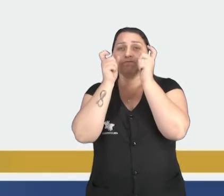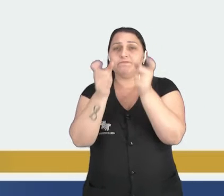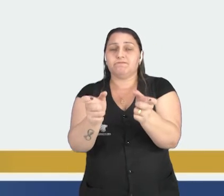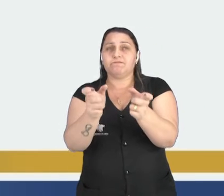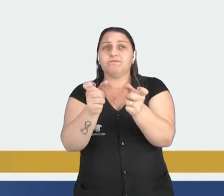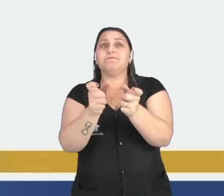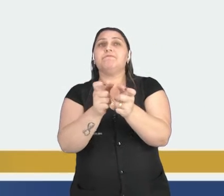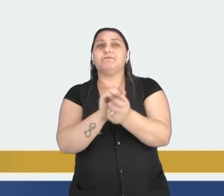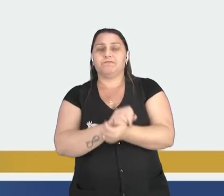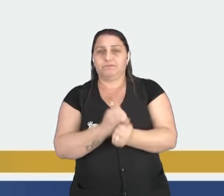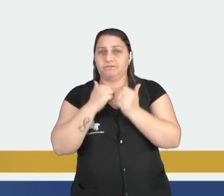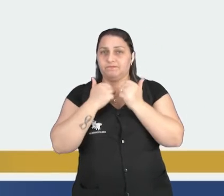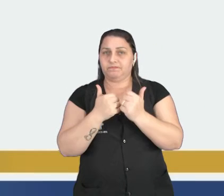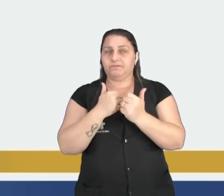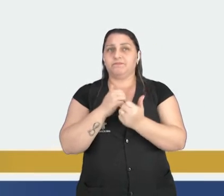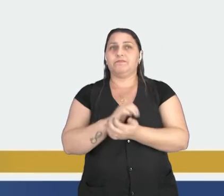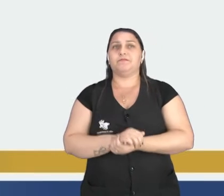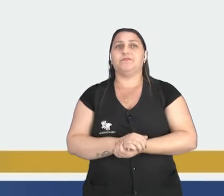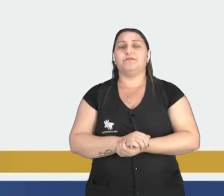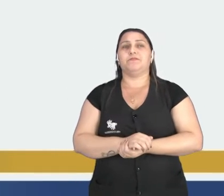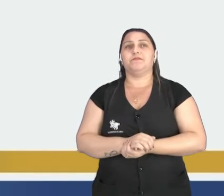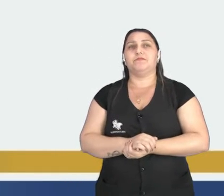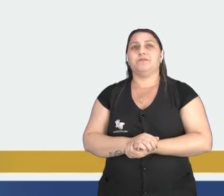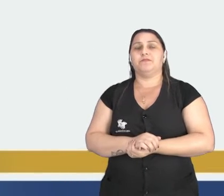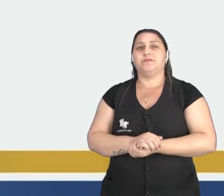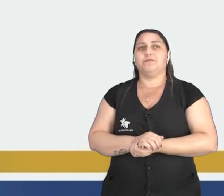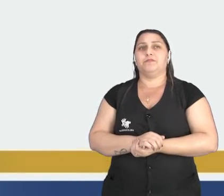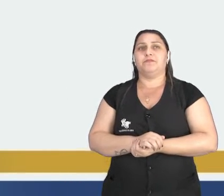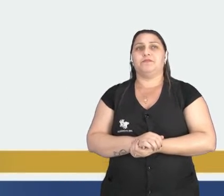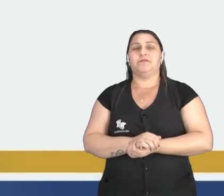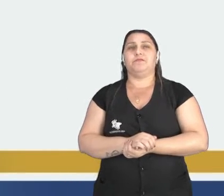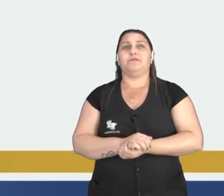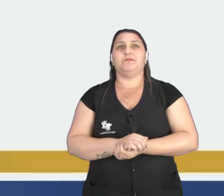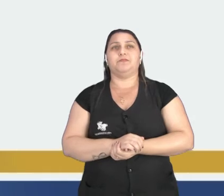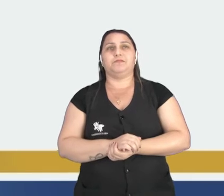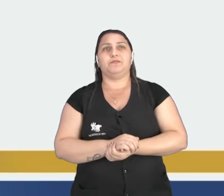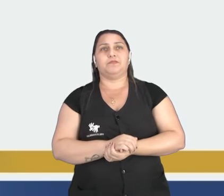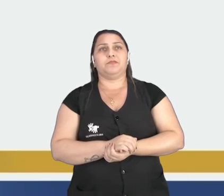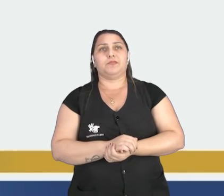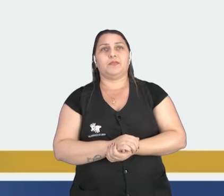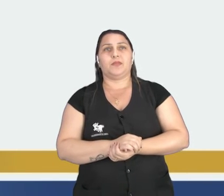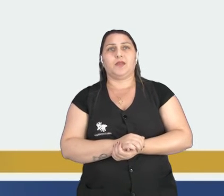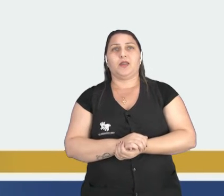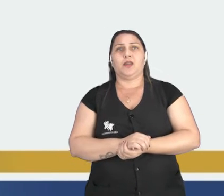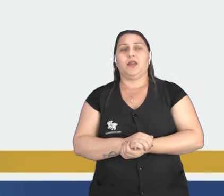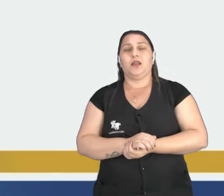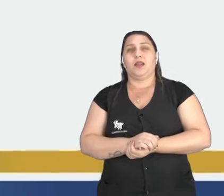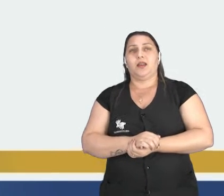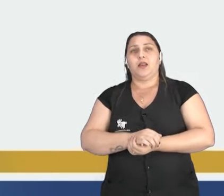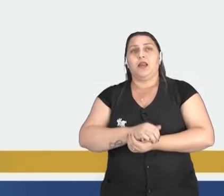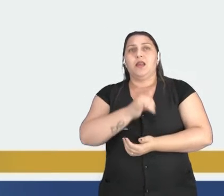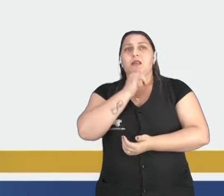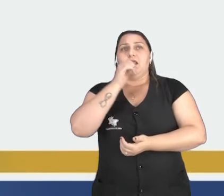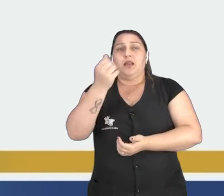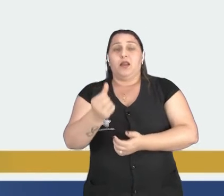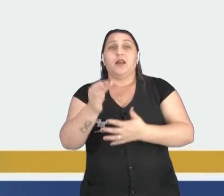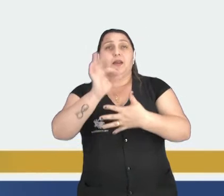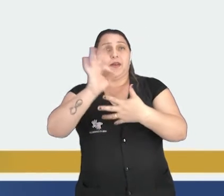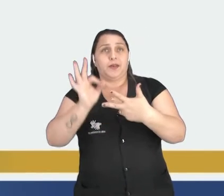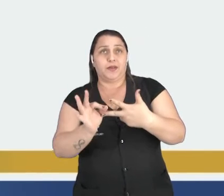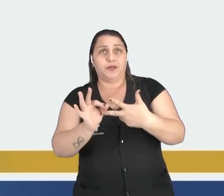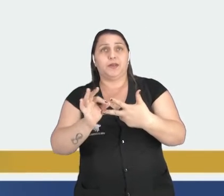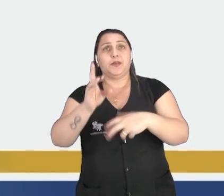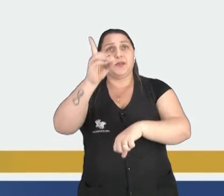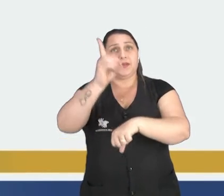bem atenção nesse caso aqui, certinho? Então, bora ver outro exemplo. Exemplo 6, caiu no Enem.